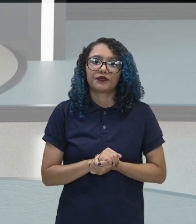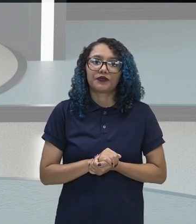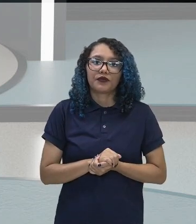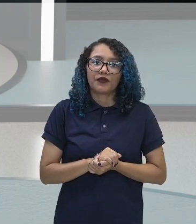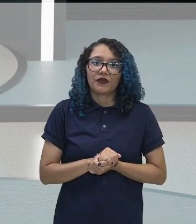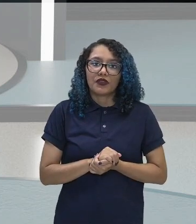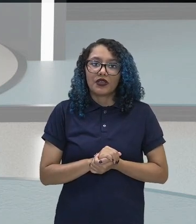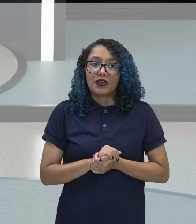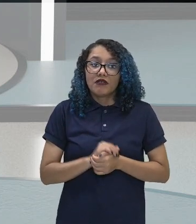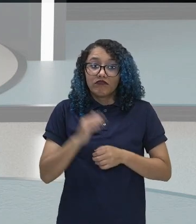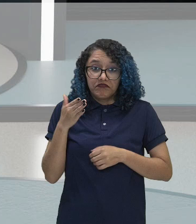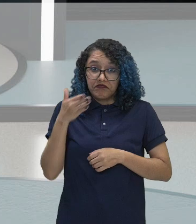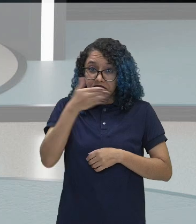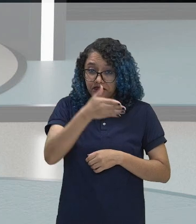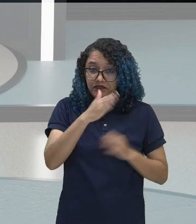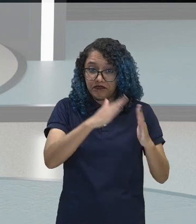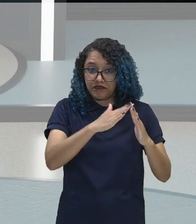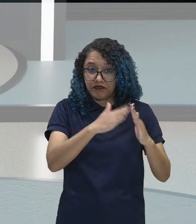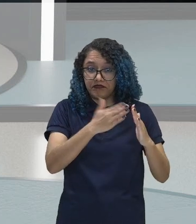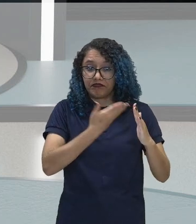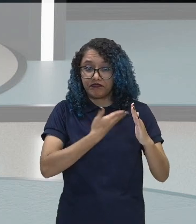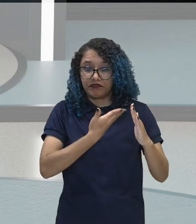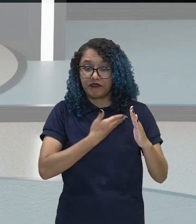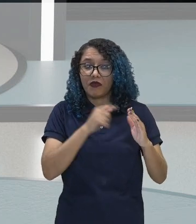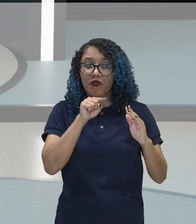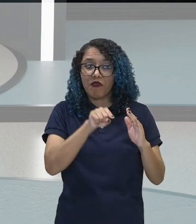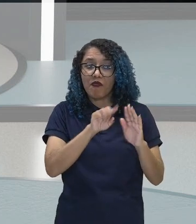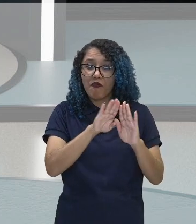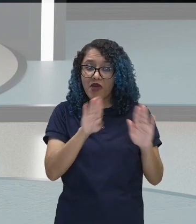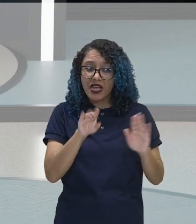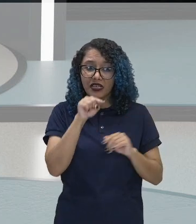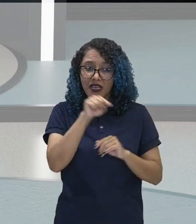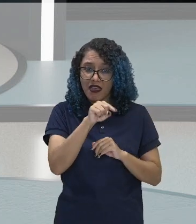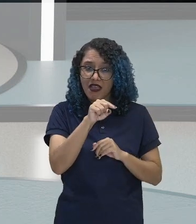casa do meu amigo, mas ele não veio à minha.